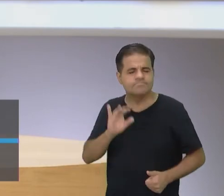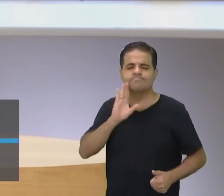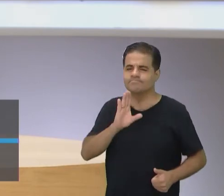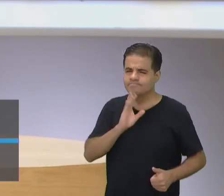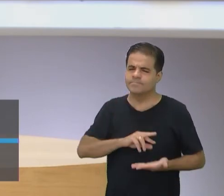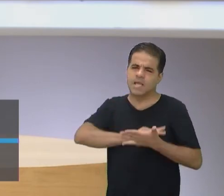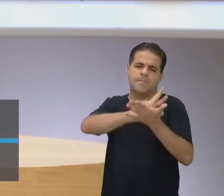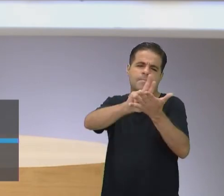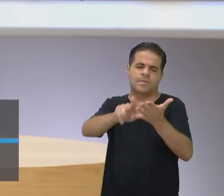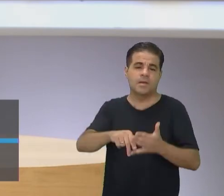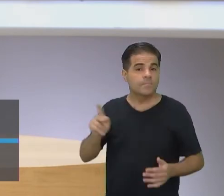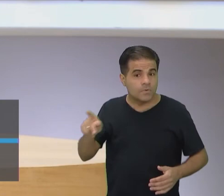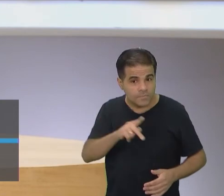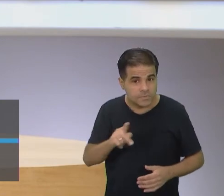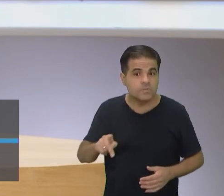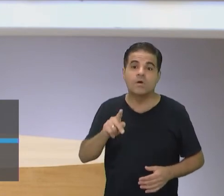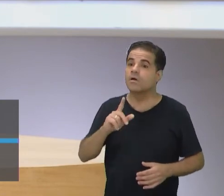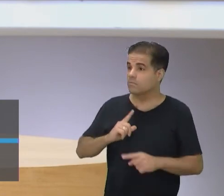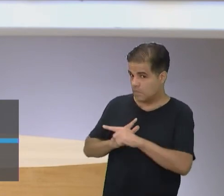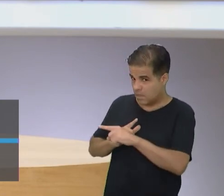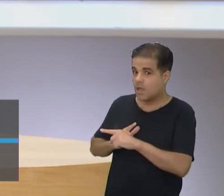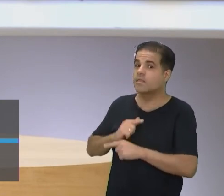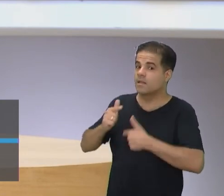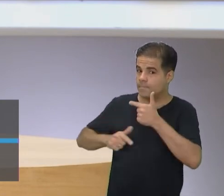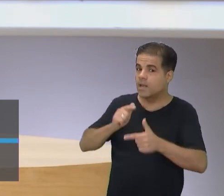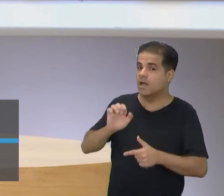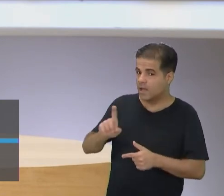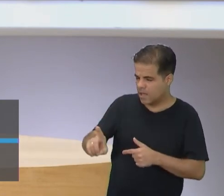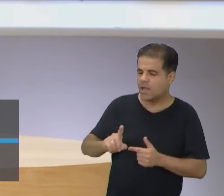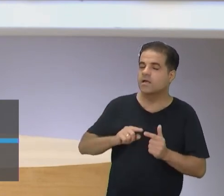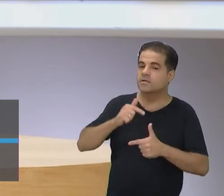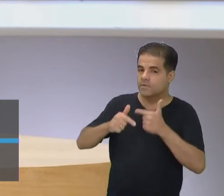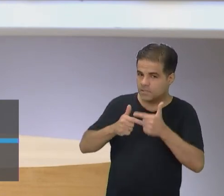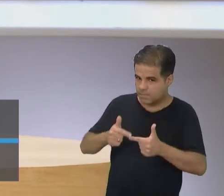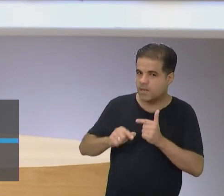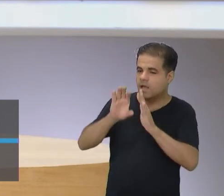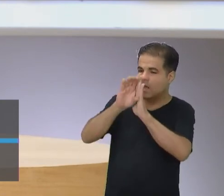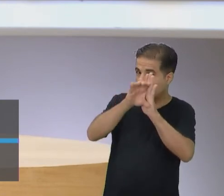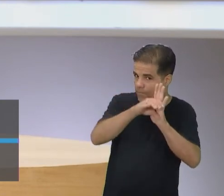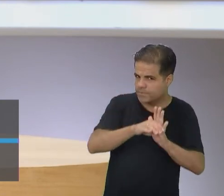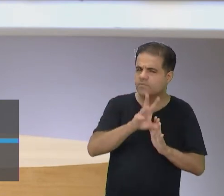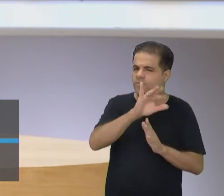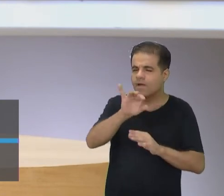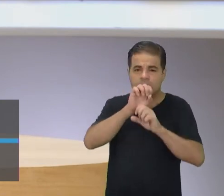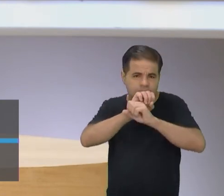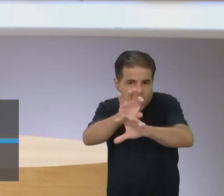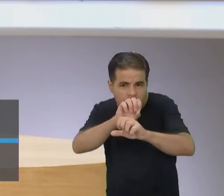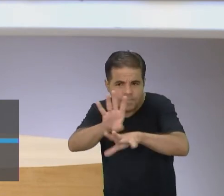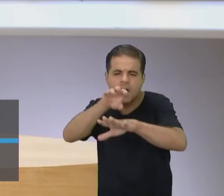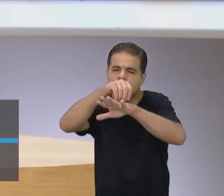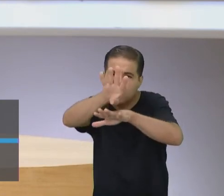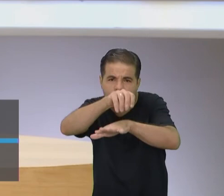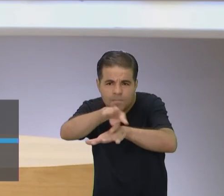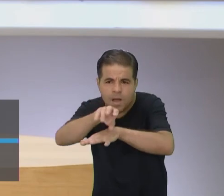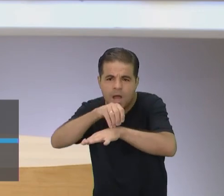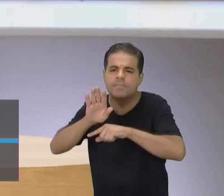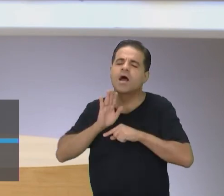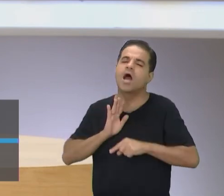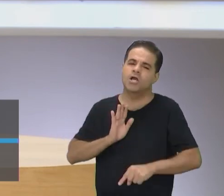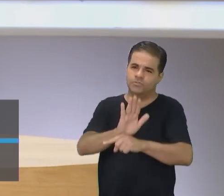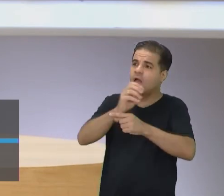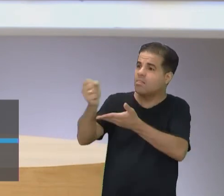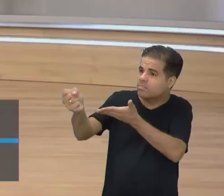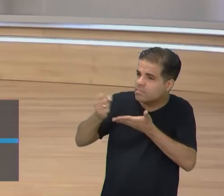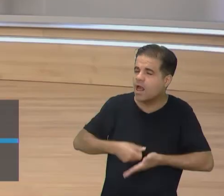Então tem vários. O professor Ed também tem trabalhado com vocês esse conceito, vai trabalhar também nas próximas aulas. Então, acho que isso ajuda, né, professor Mauro?